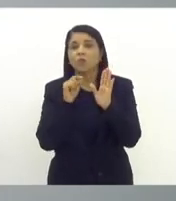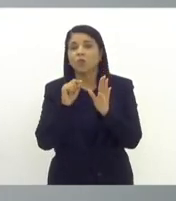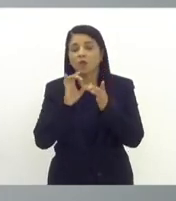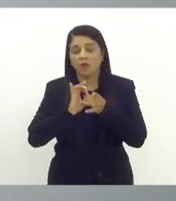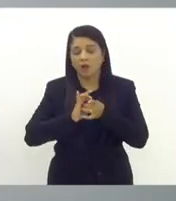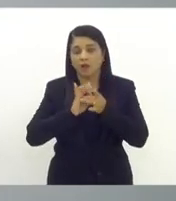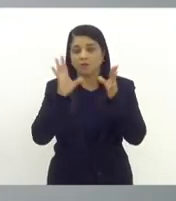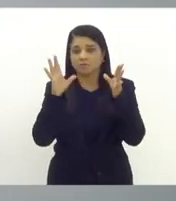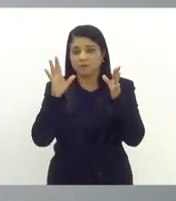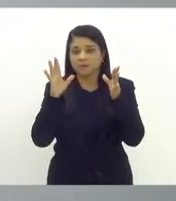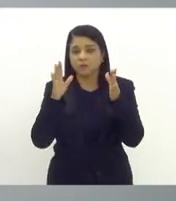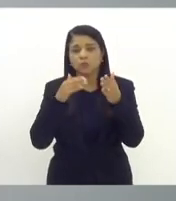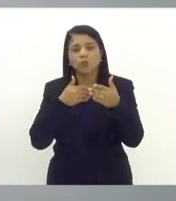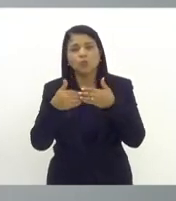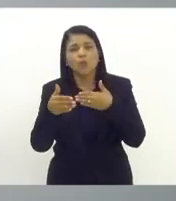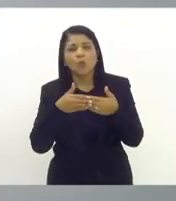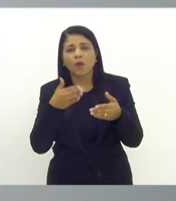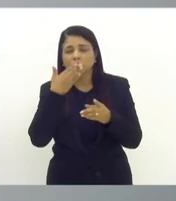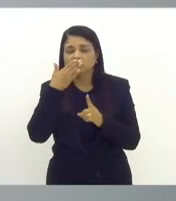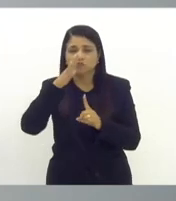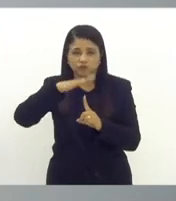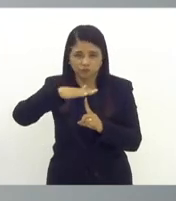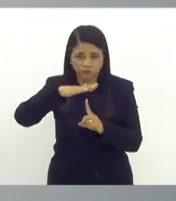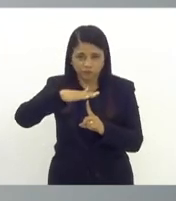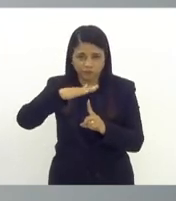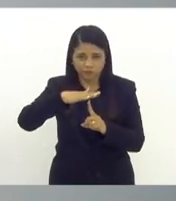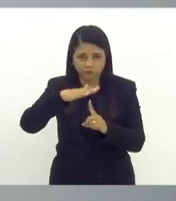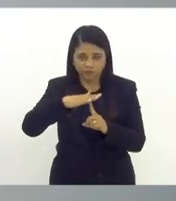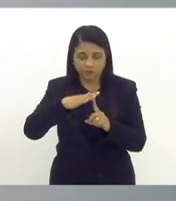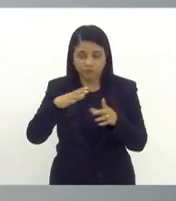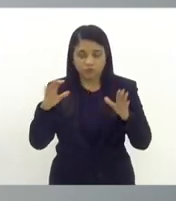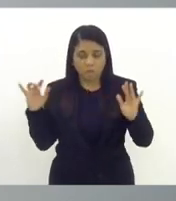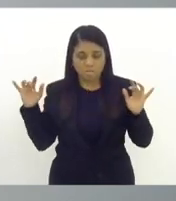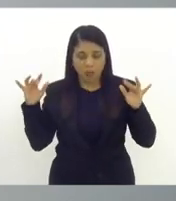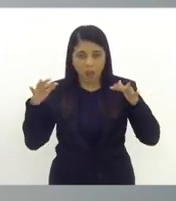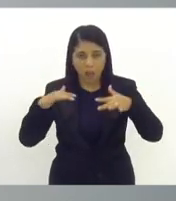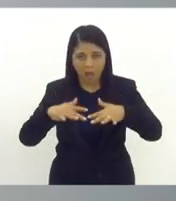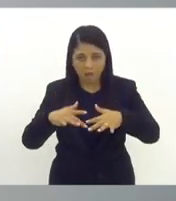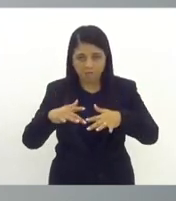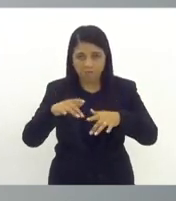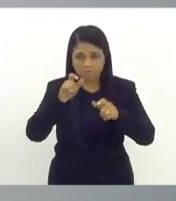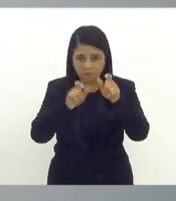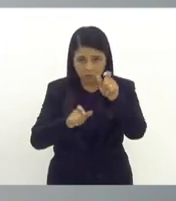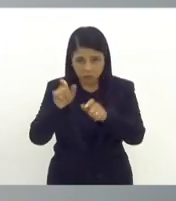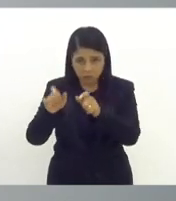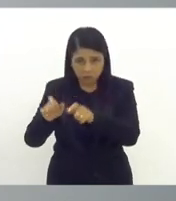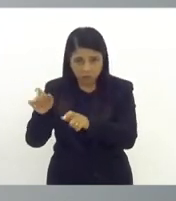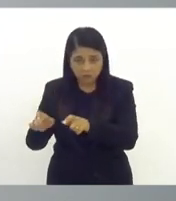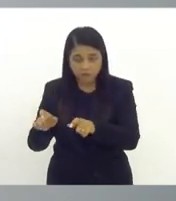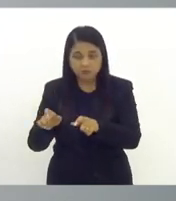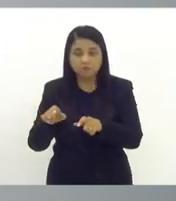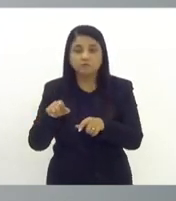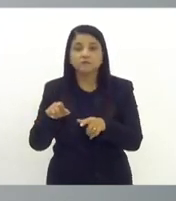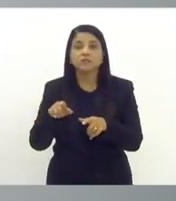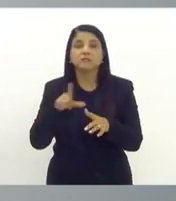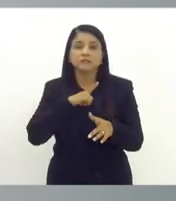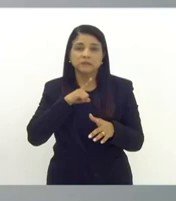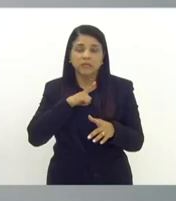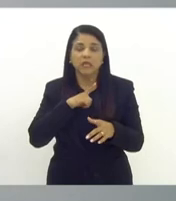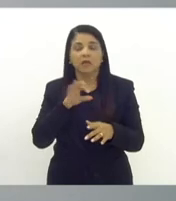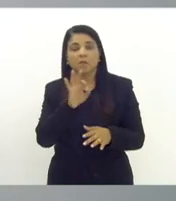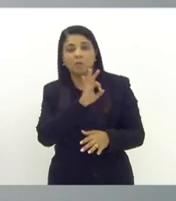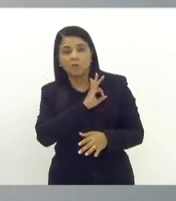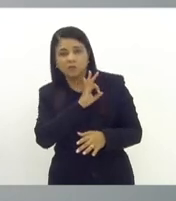autorização para qualquer tipo de evento que envolva aglomeração de pessoas envolvem os órgãos da Polícia